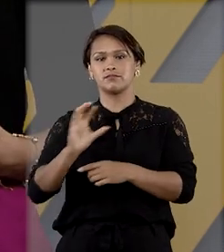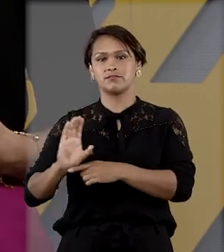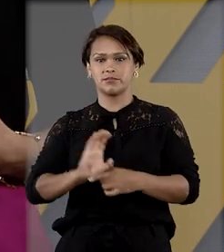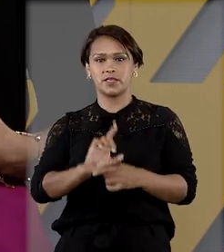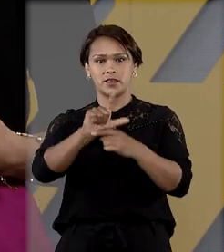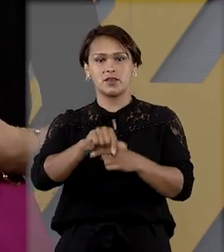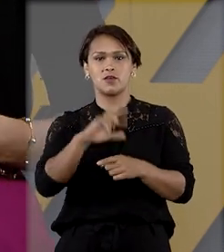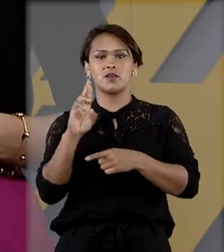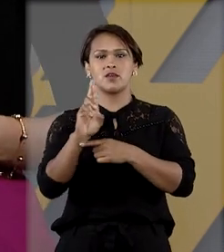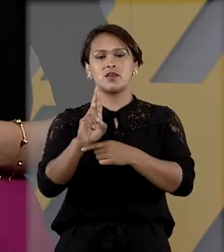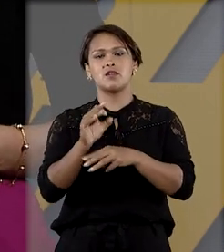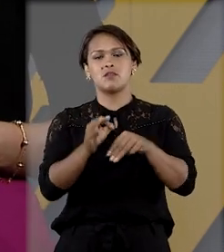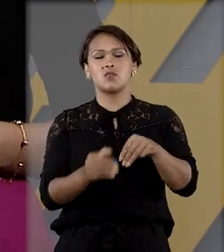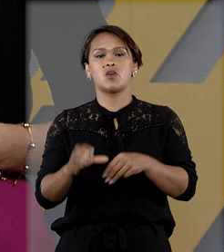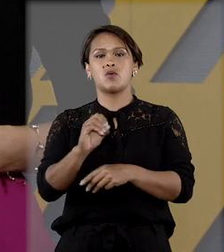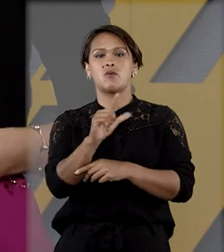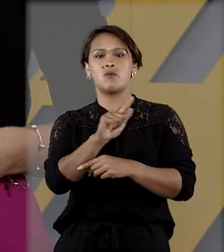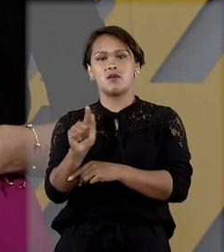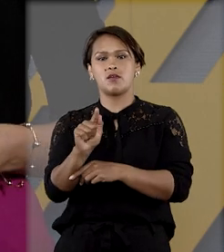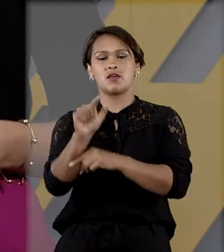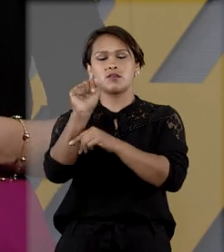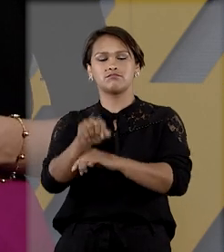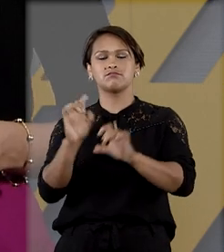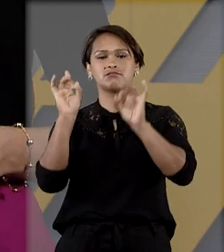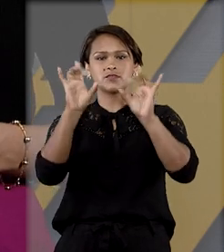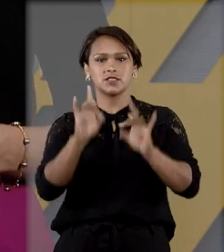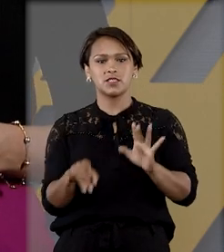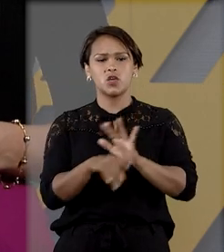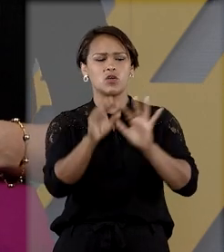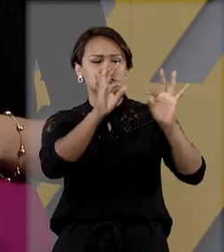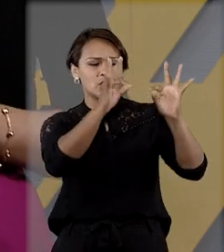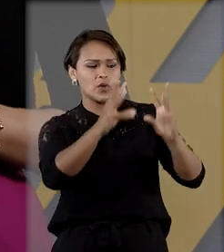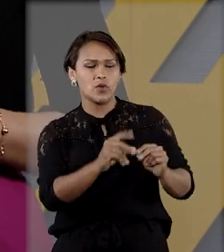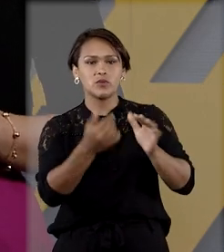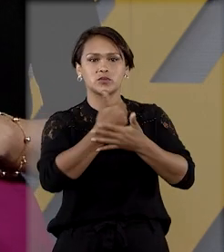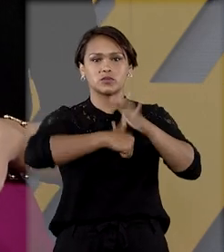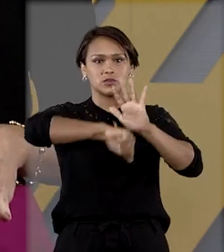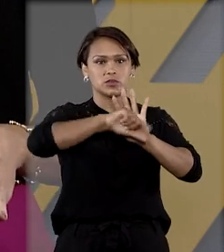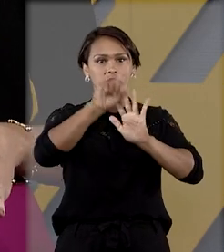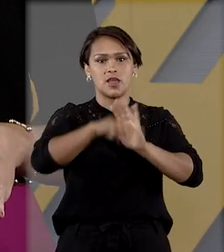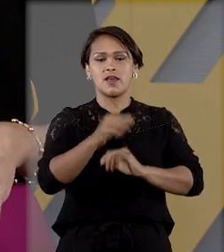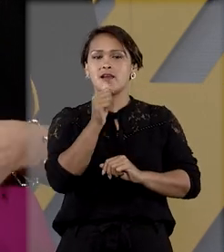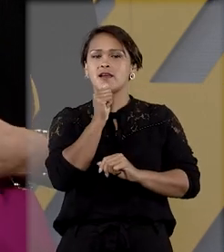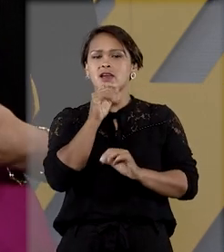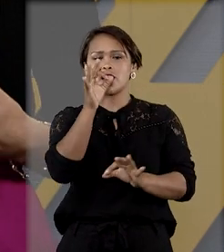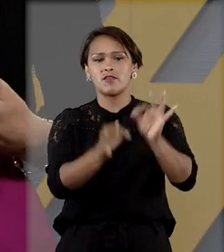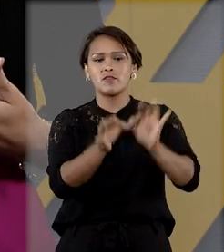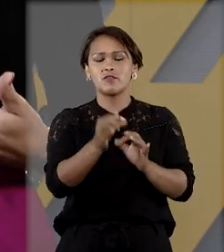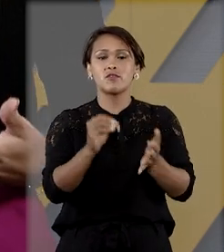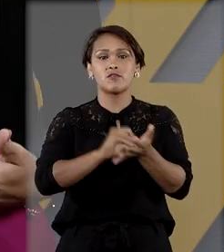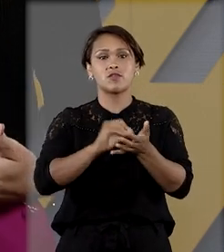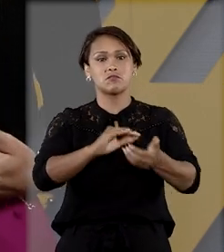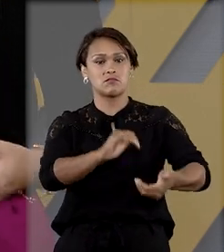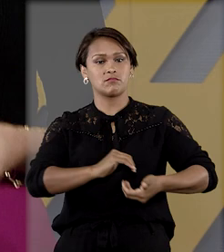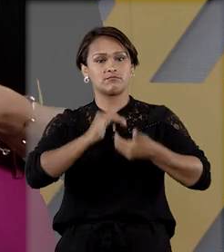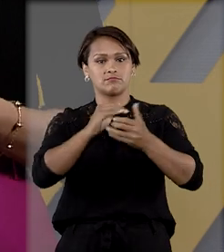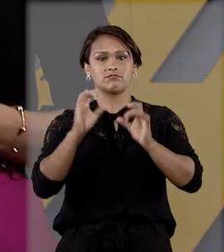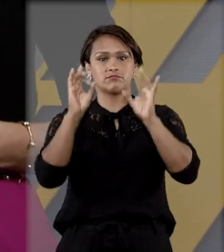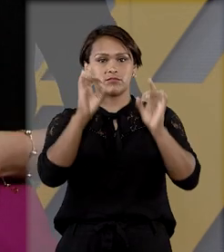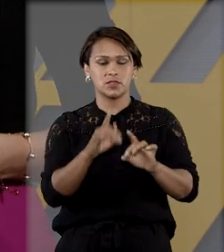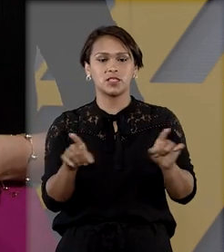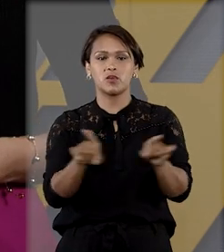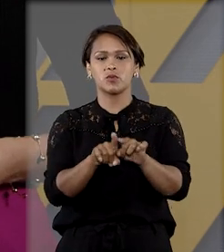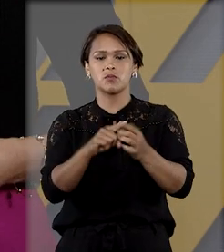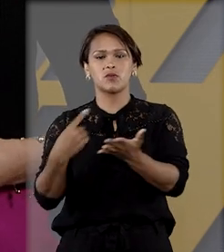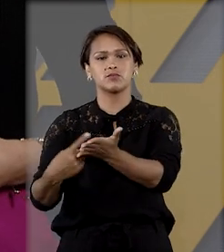O relator, ministro Og Fernandes, destacou que os fatos criminosos ainda não foram julgados pela Corte Especial e que